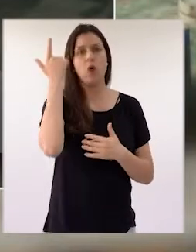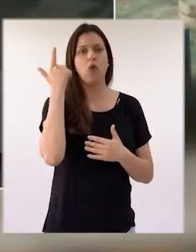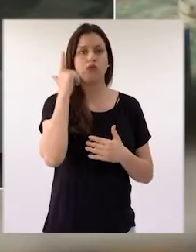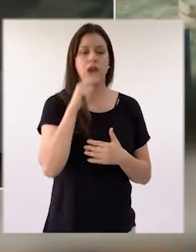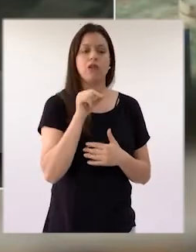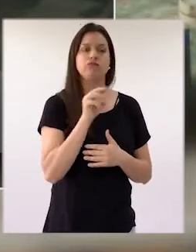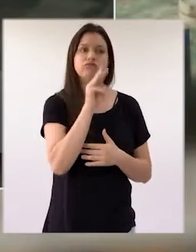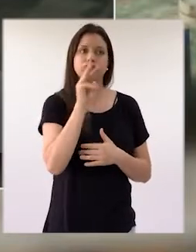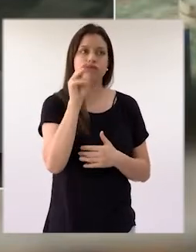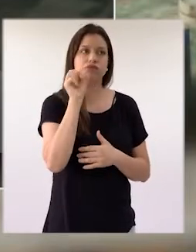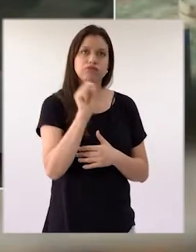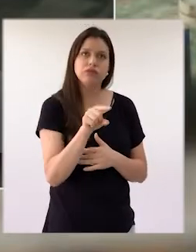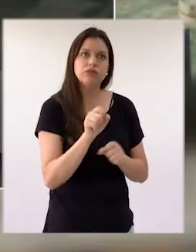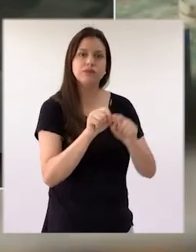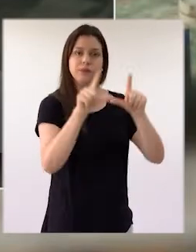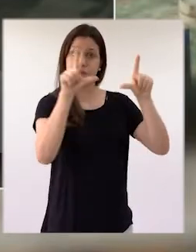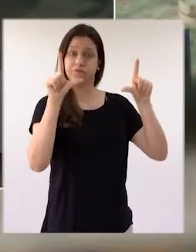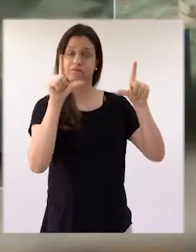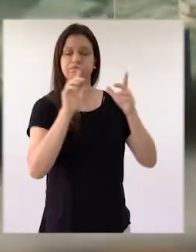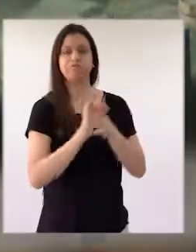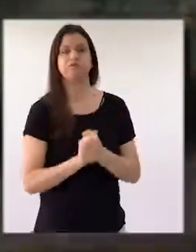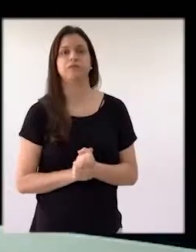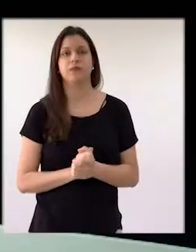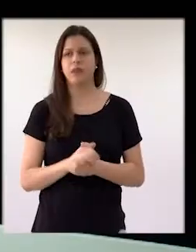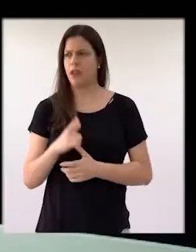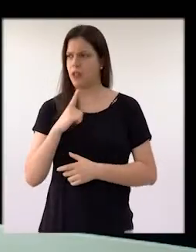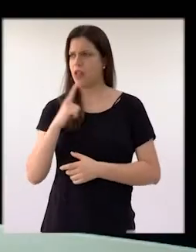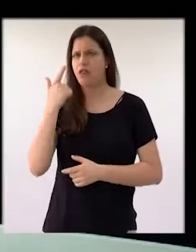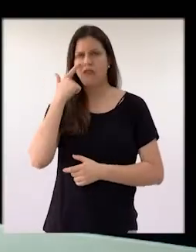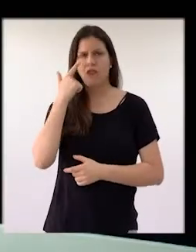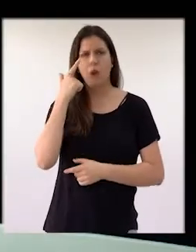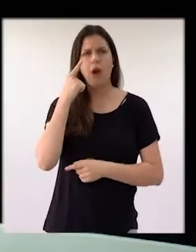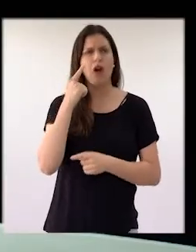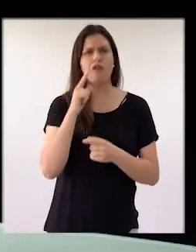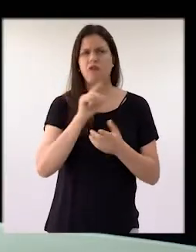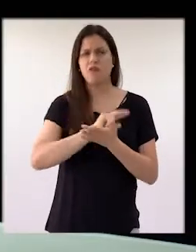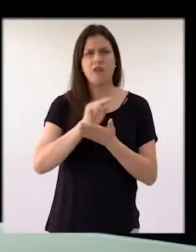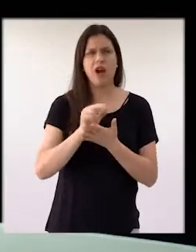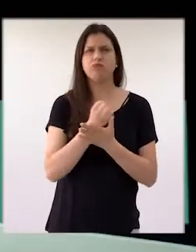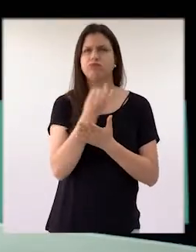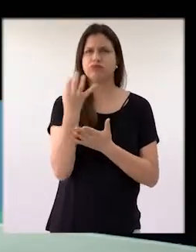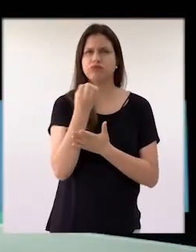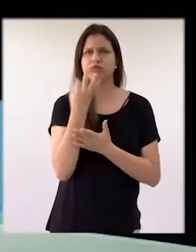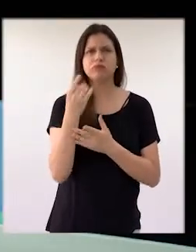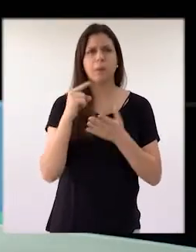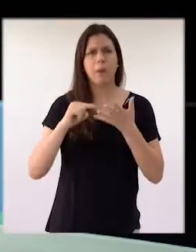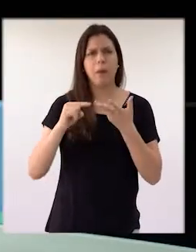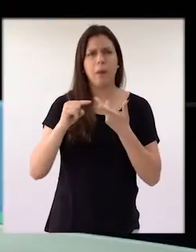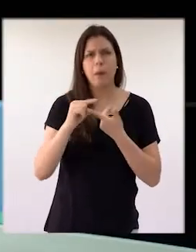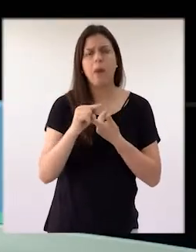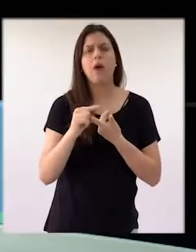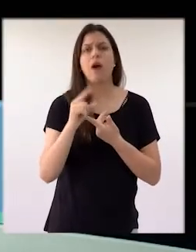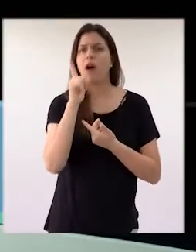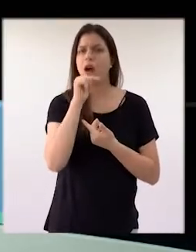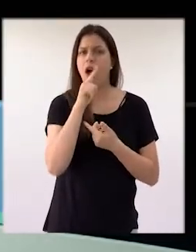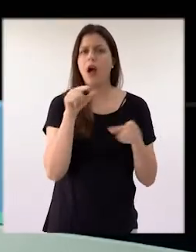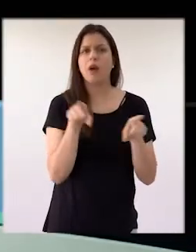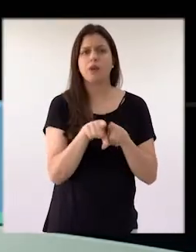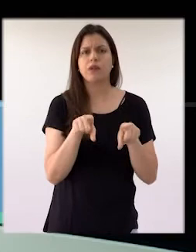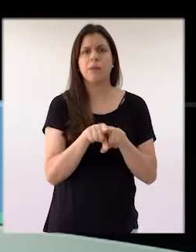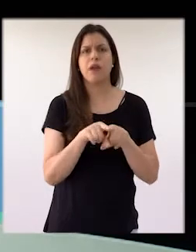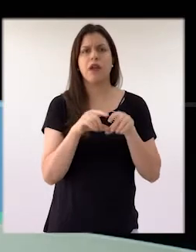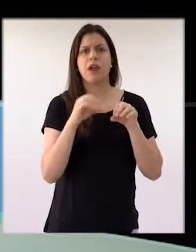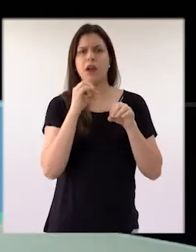ser consultado por qualquer pessoa. Bom, a gente viu esses dados aí agora, mas essa série de critérios, tanto